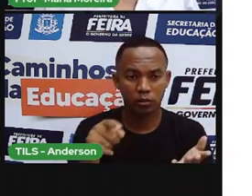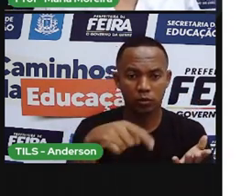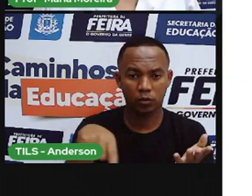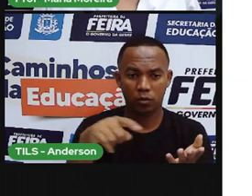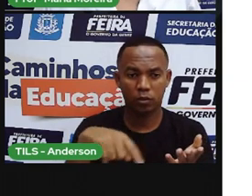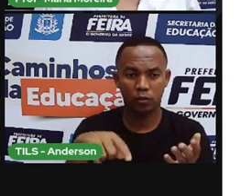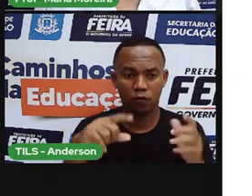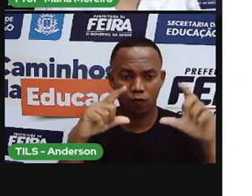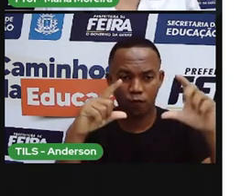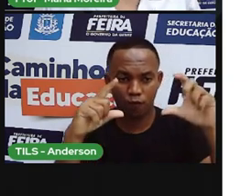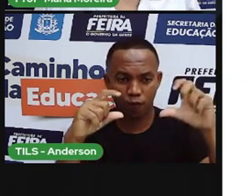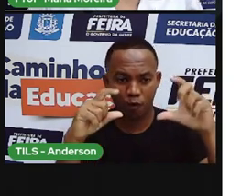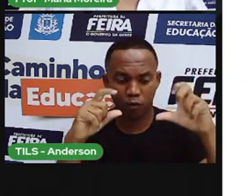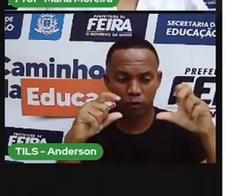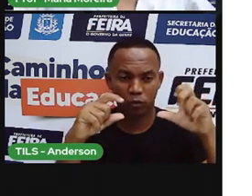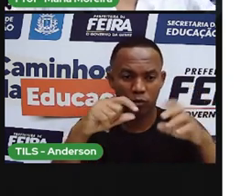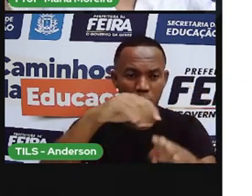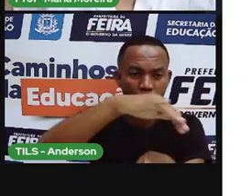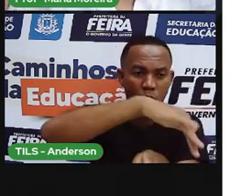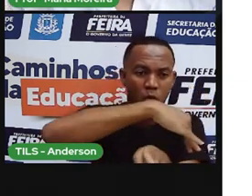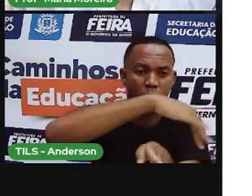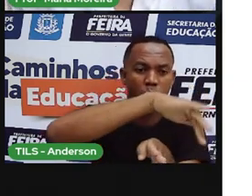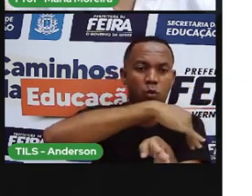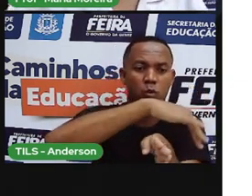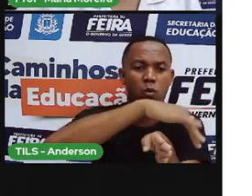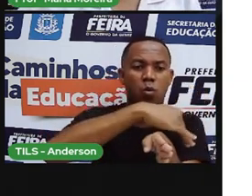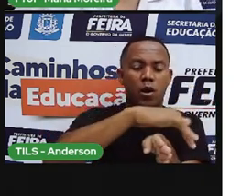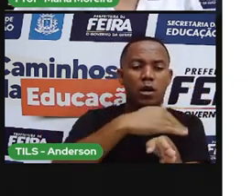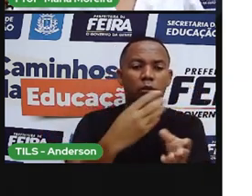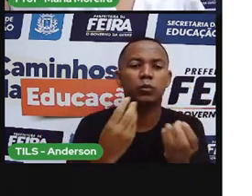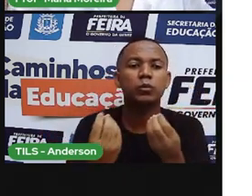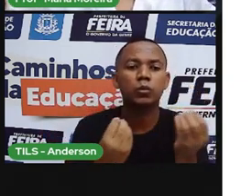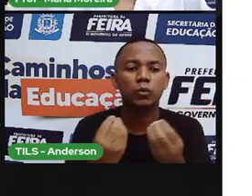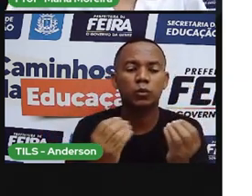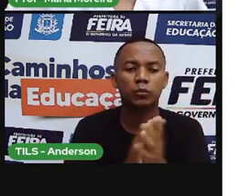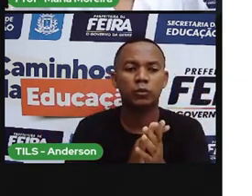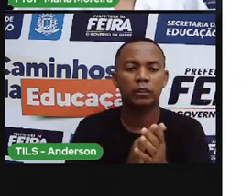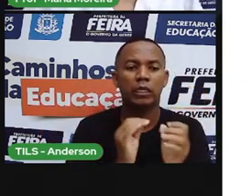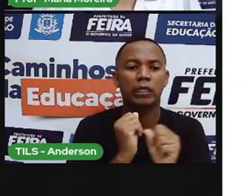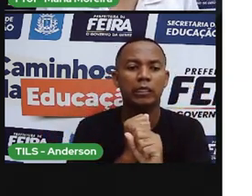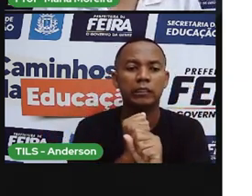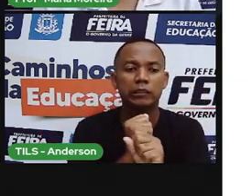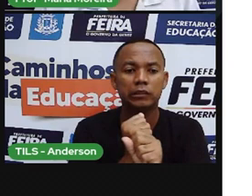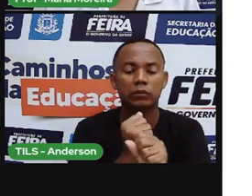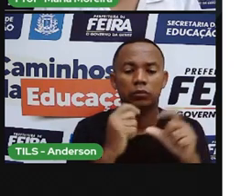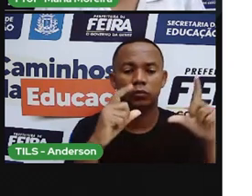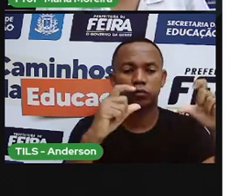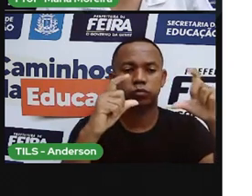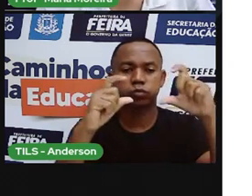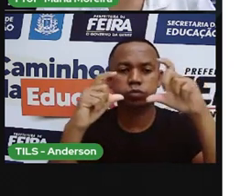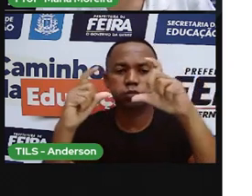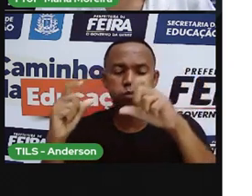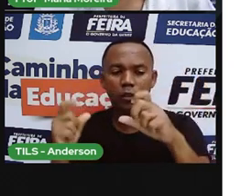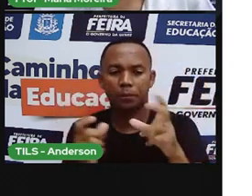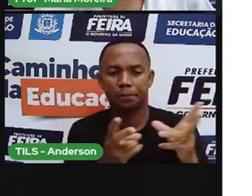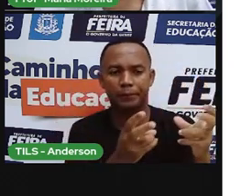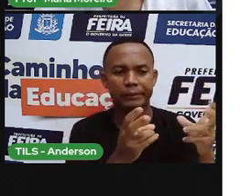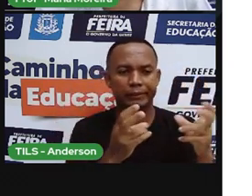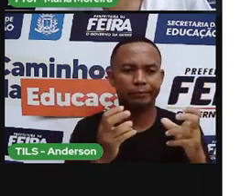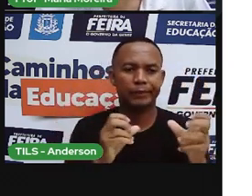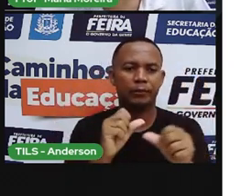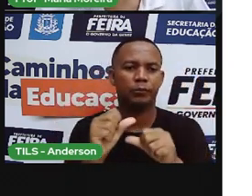né, da nossa rua, e daqui a um ano a gente tirar uma outra foto, e daqui a um ano, a cada ano a gente vai tirar uma foto, a gente vai perceber o que?